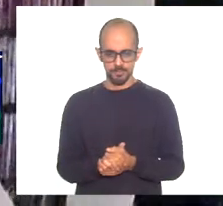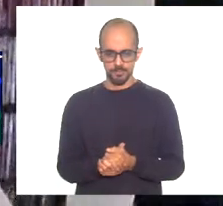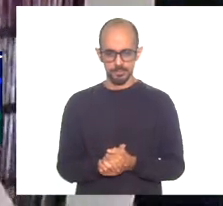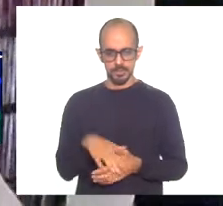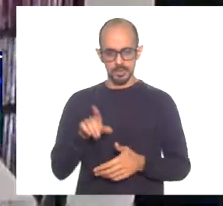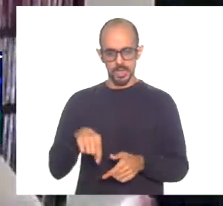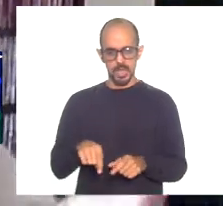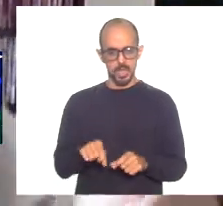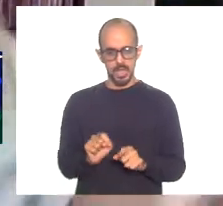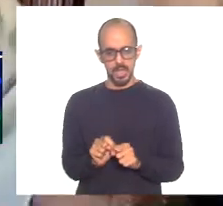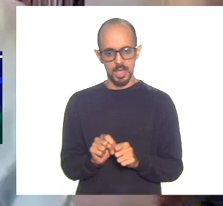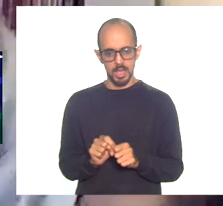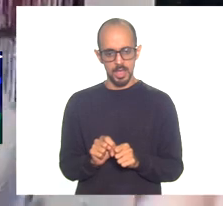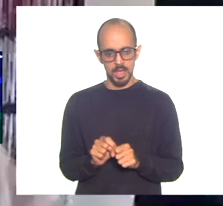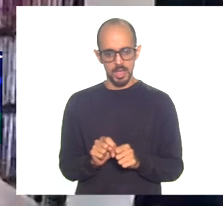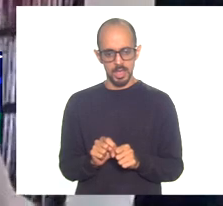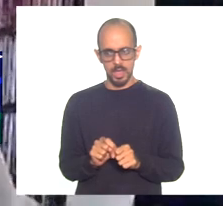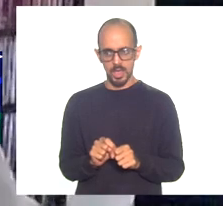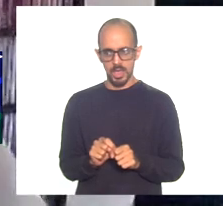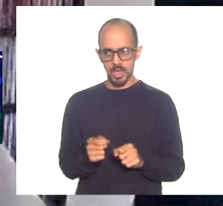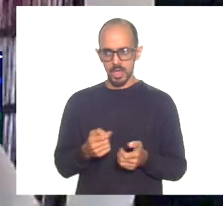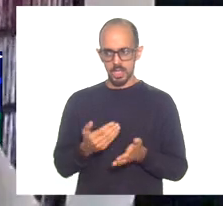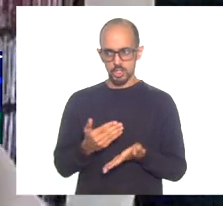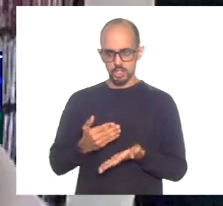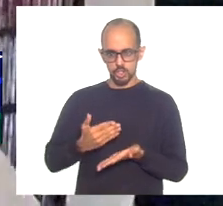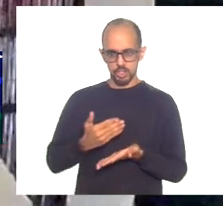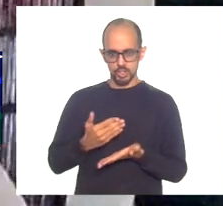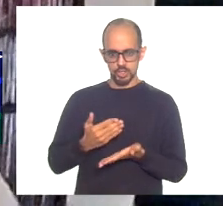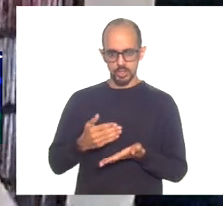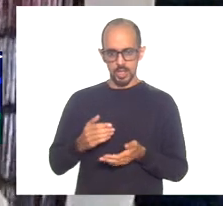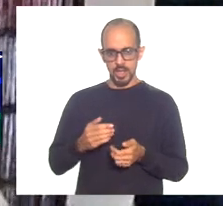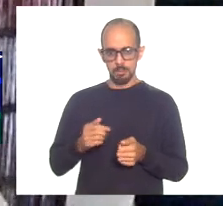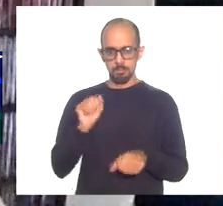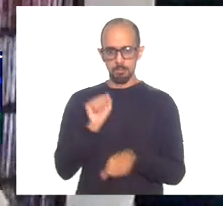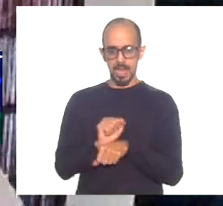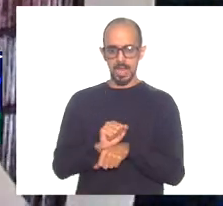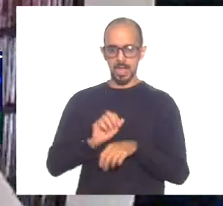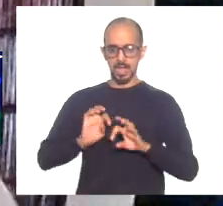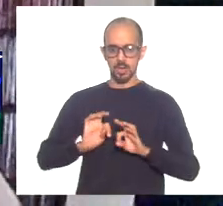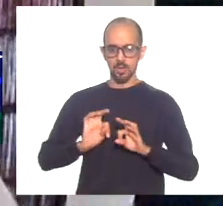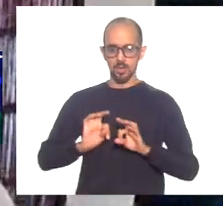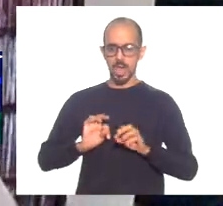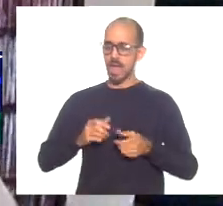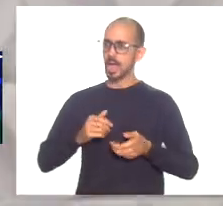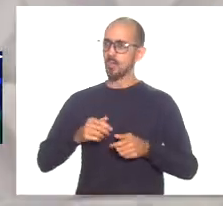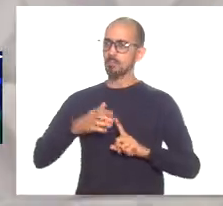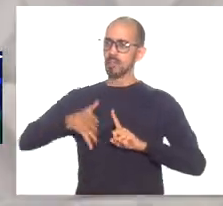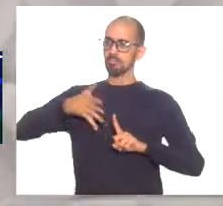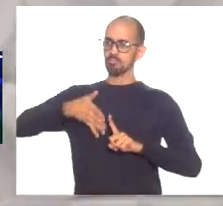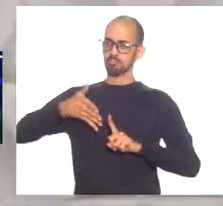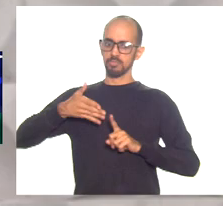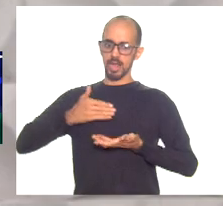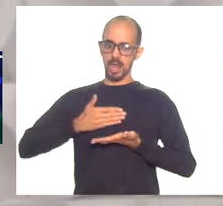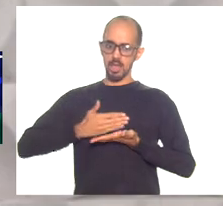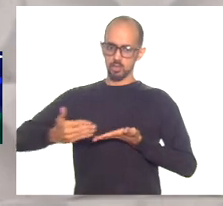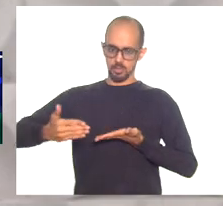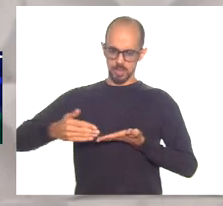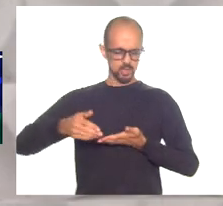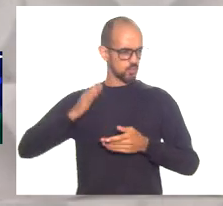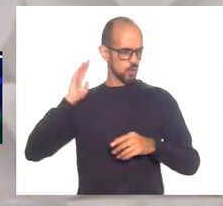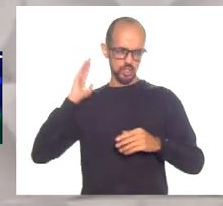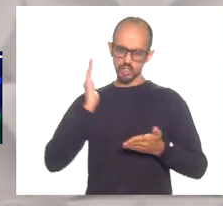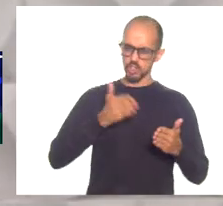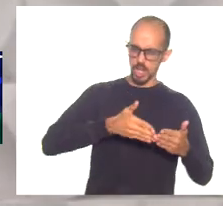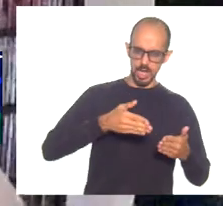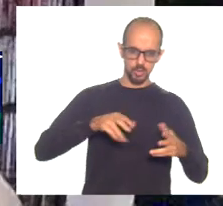eliminar as minhas a minha forma de iniciar já vou entrar no assunto direto